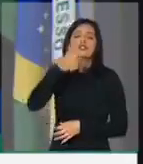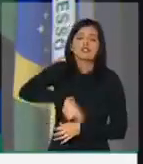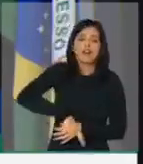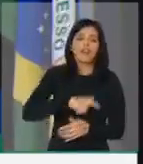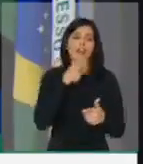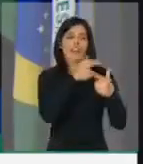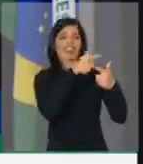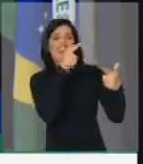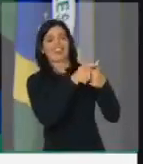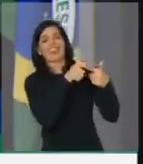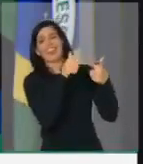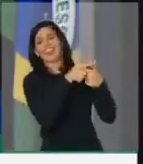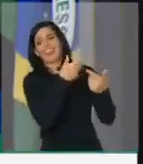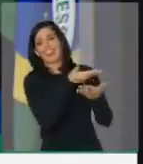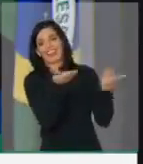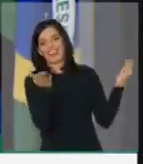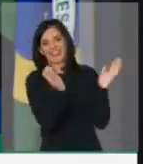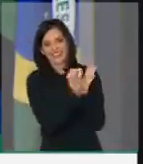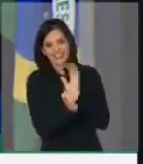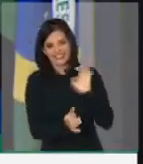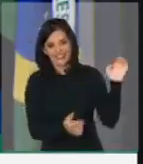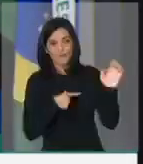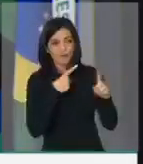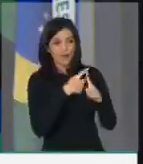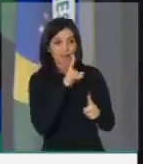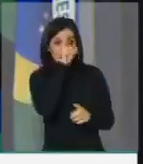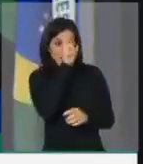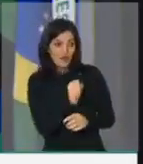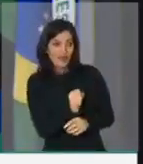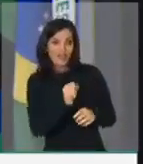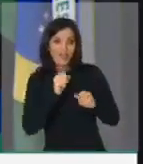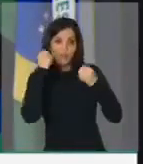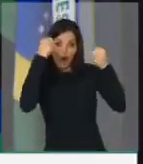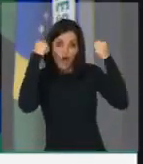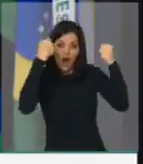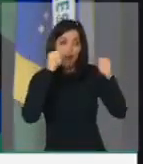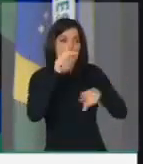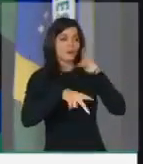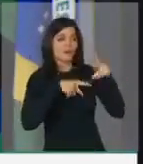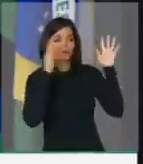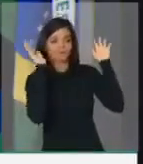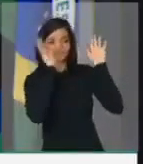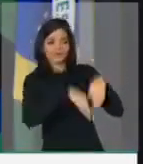chacota da esquerda porque perderam o poder de mobilização e o povo que está com bolsonaro